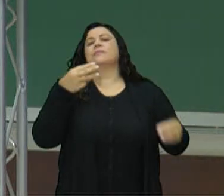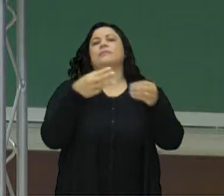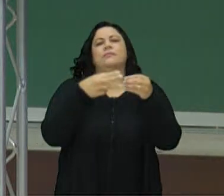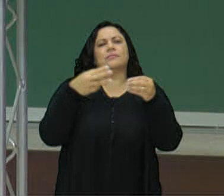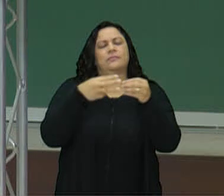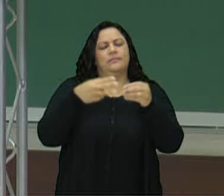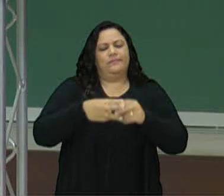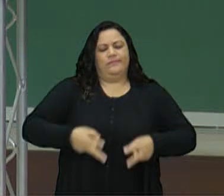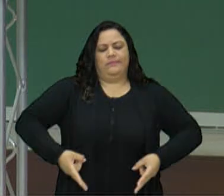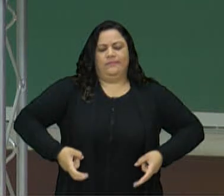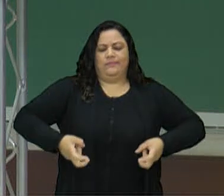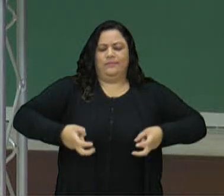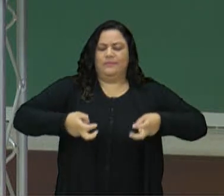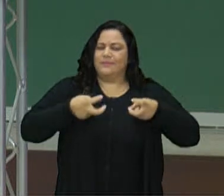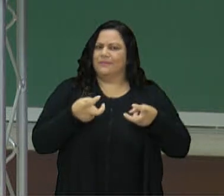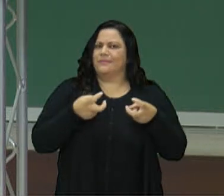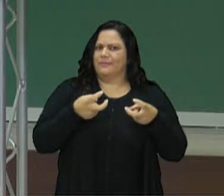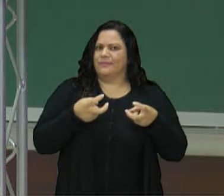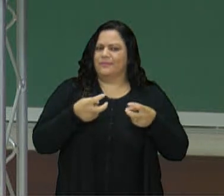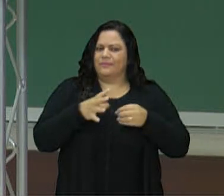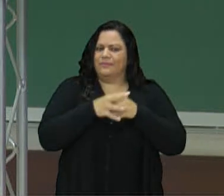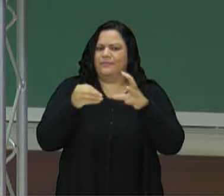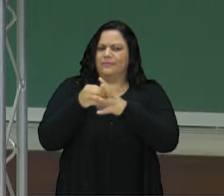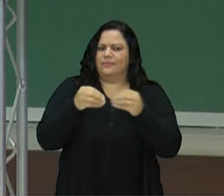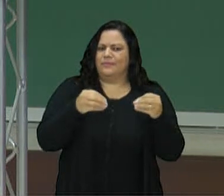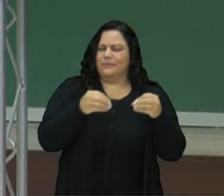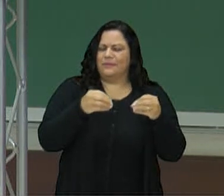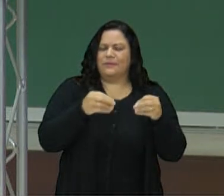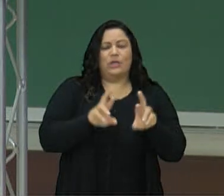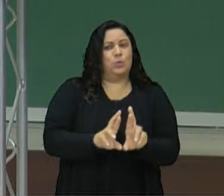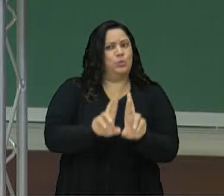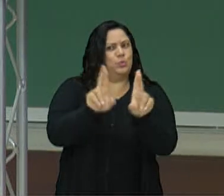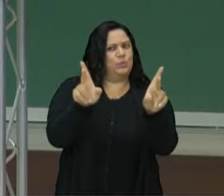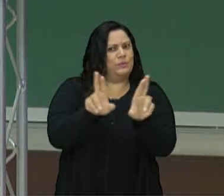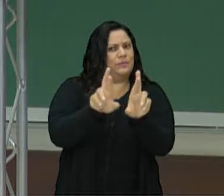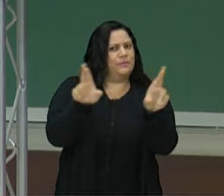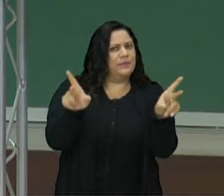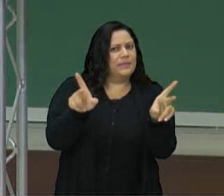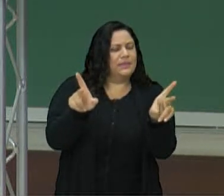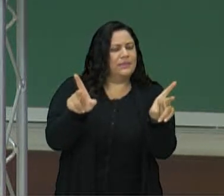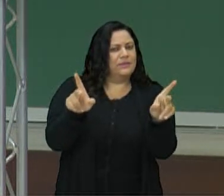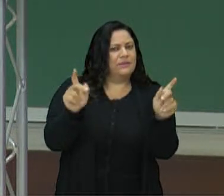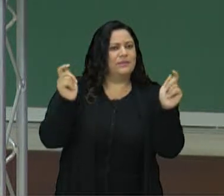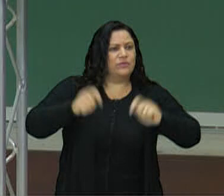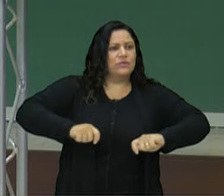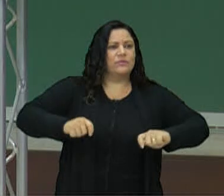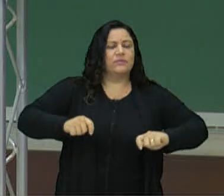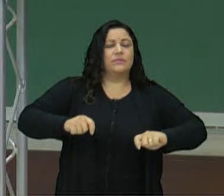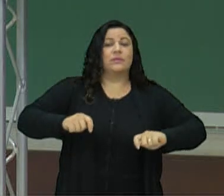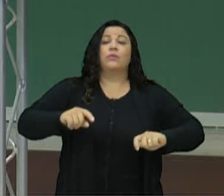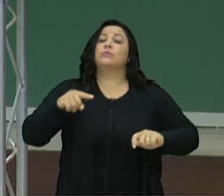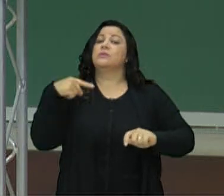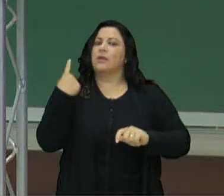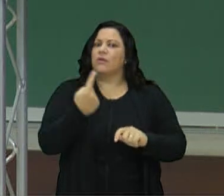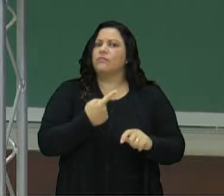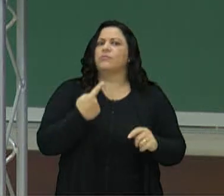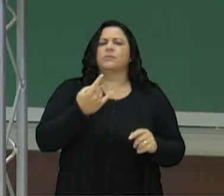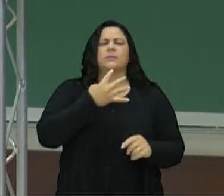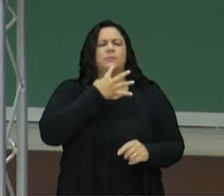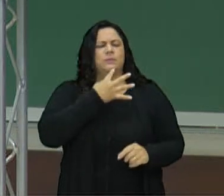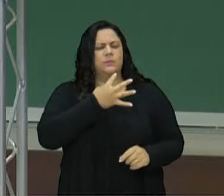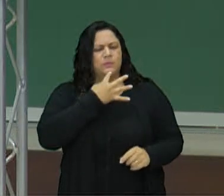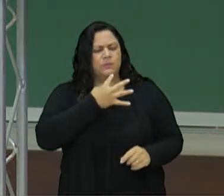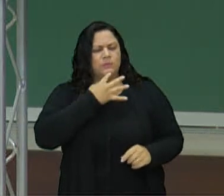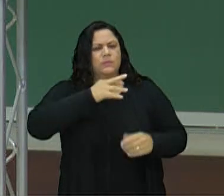de multiplicação um pouco diferente das células normais. Por isso que eles disseram que serve para nós conhecermos melhor sobre